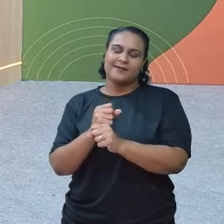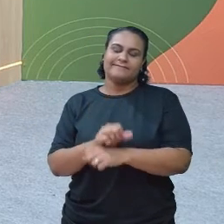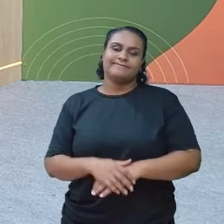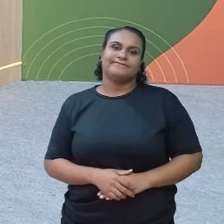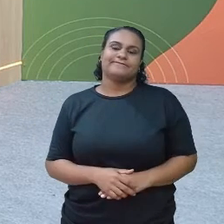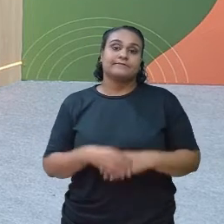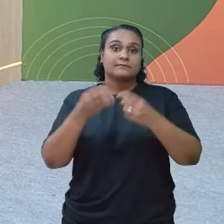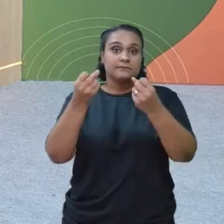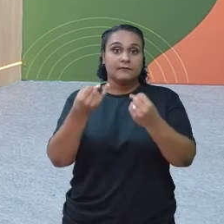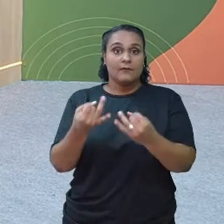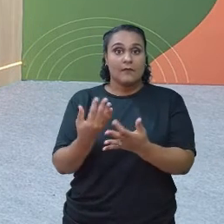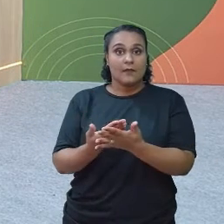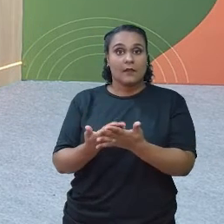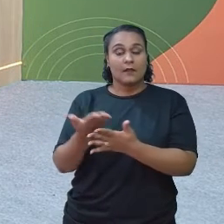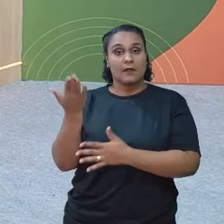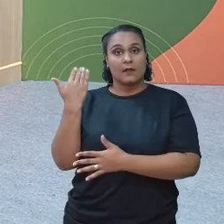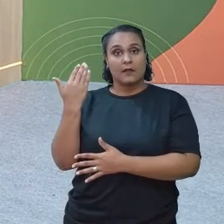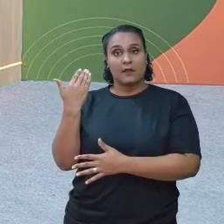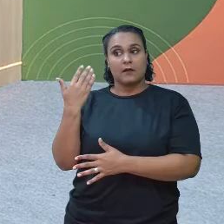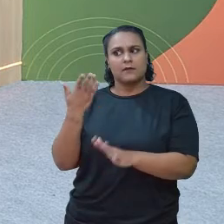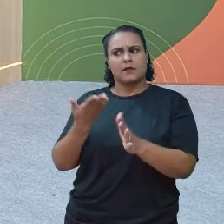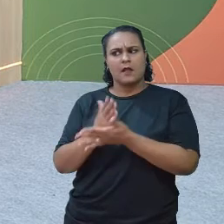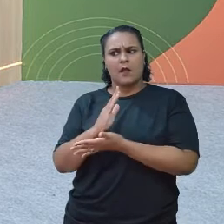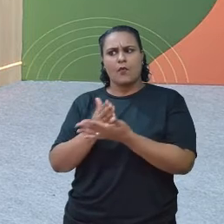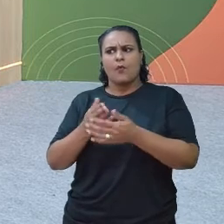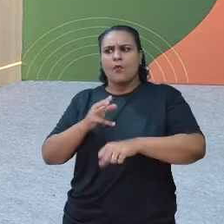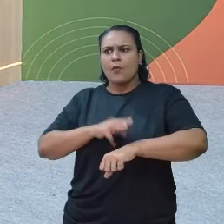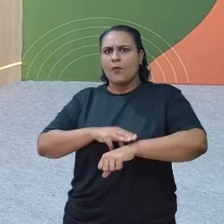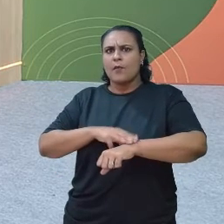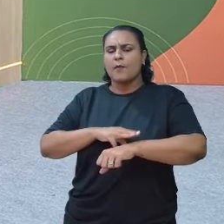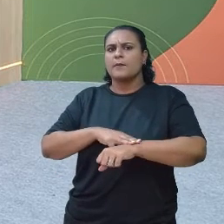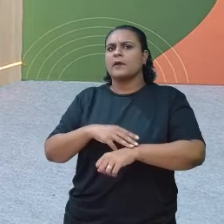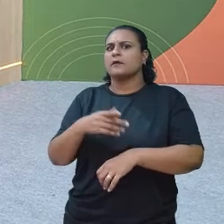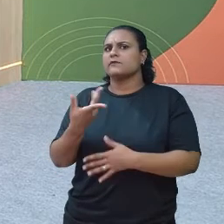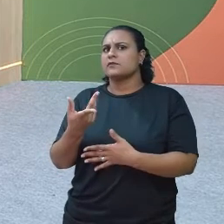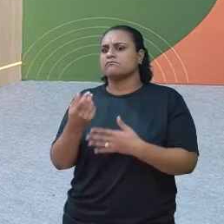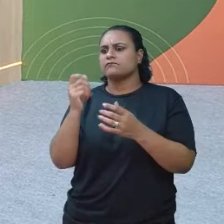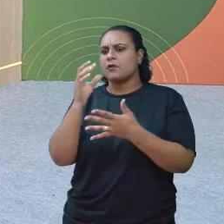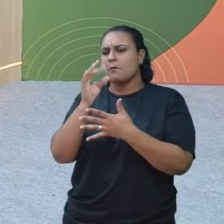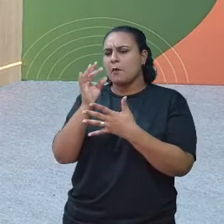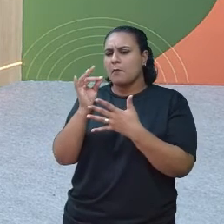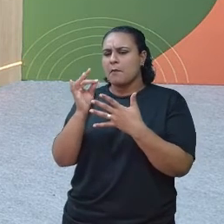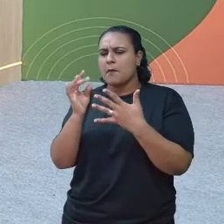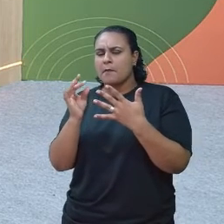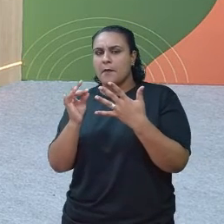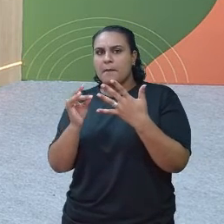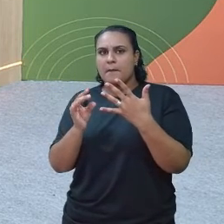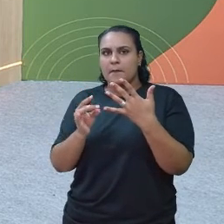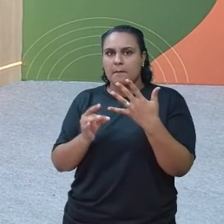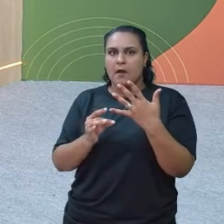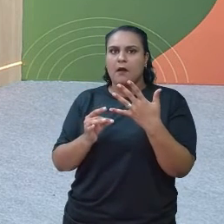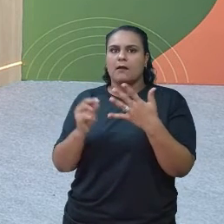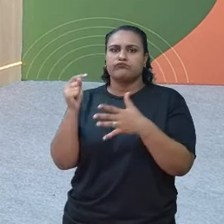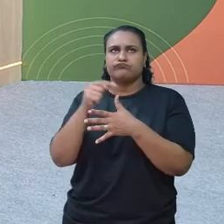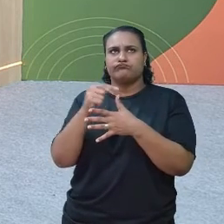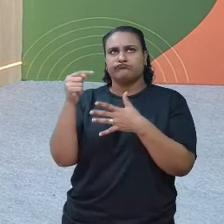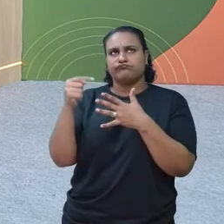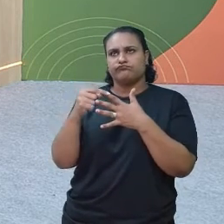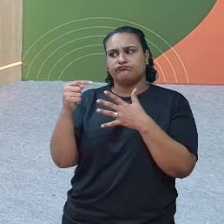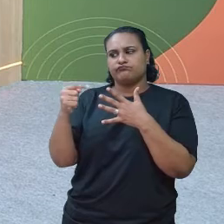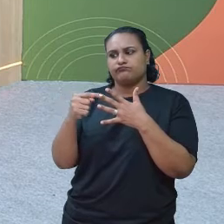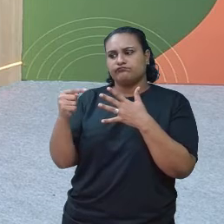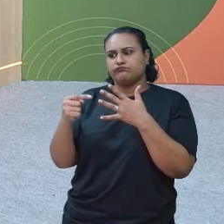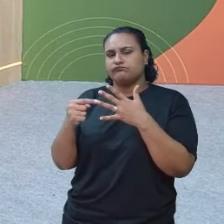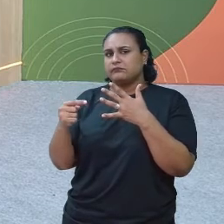Eu falei já na aula anterior que em muitas situações você descrever situação a situação pode te levar a